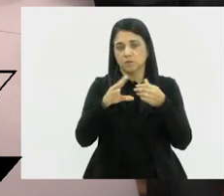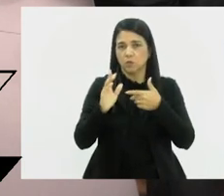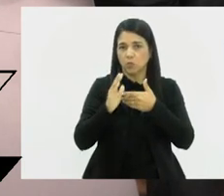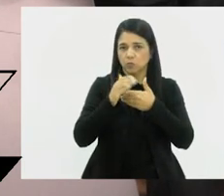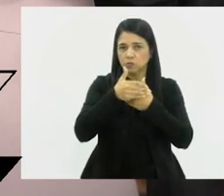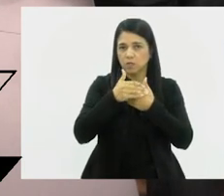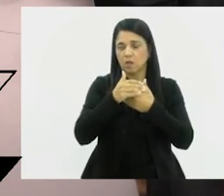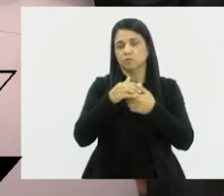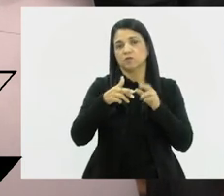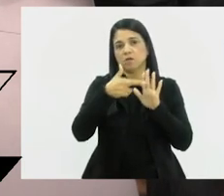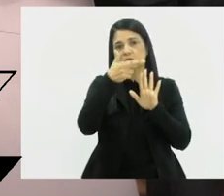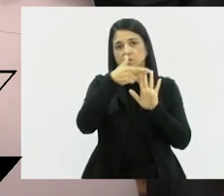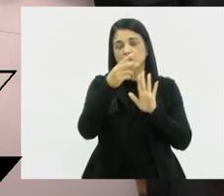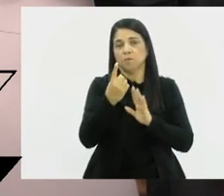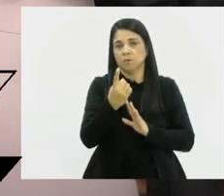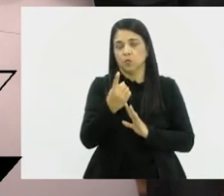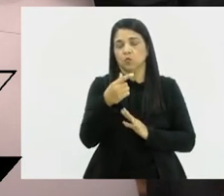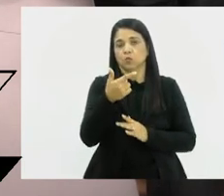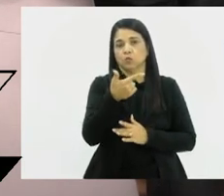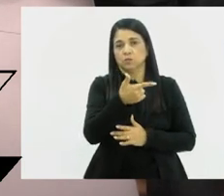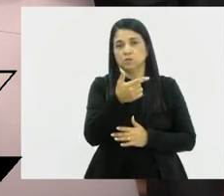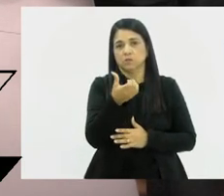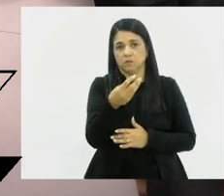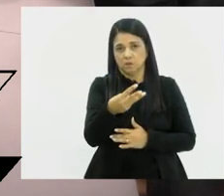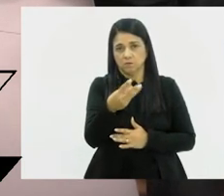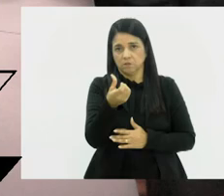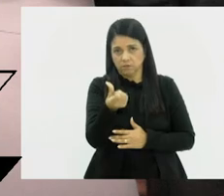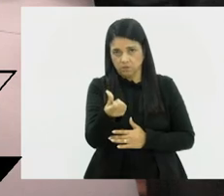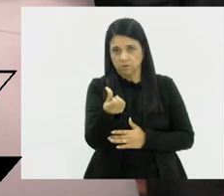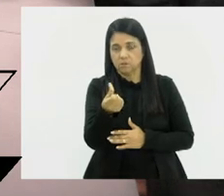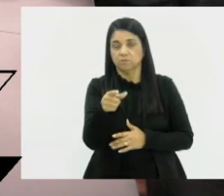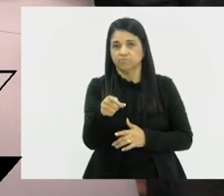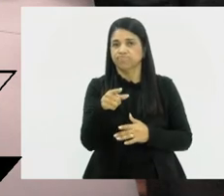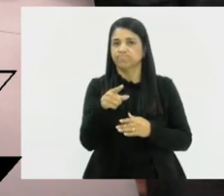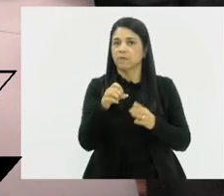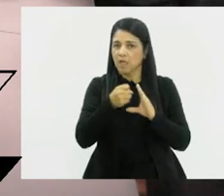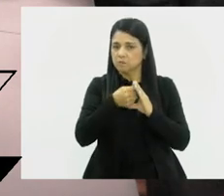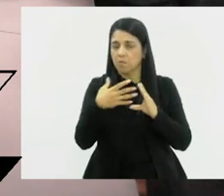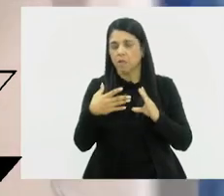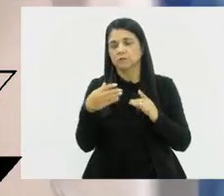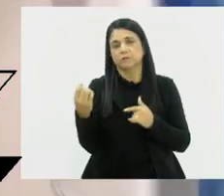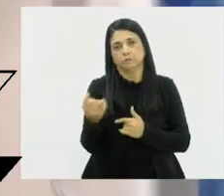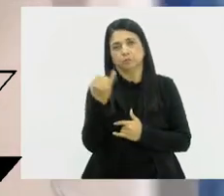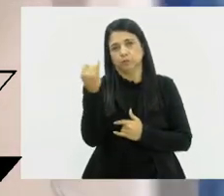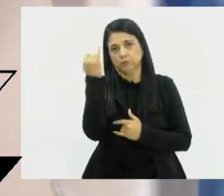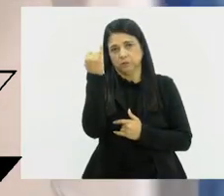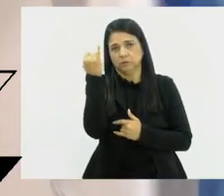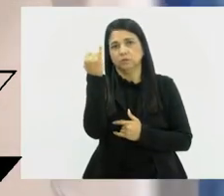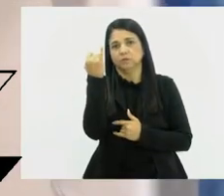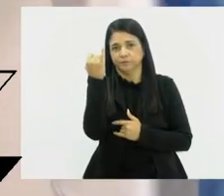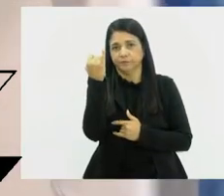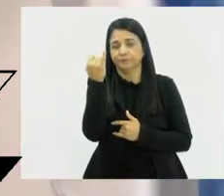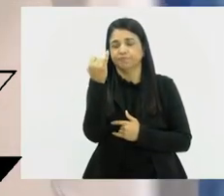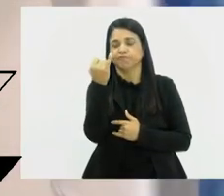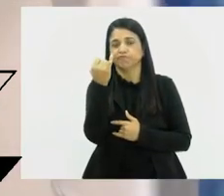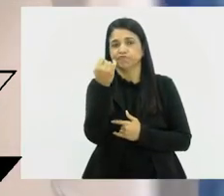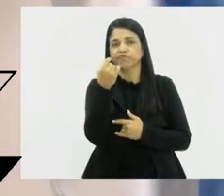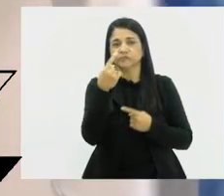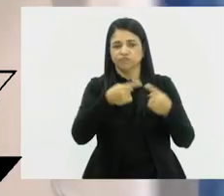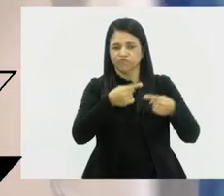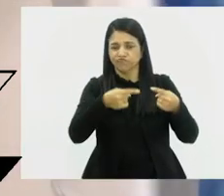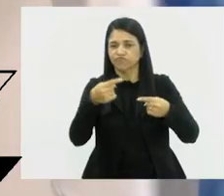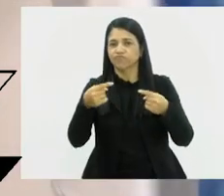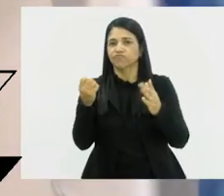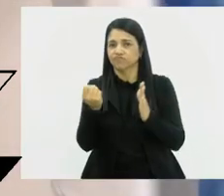exatos da resolução 1236. São aspectos importantes aqui para destacar do que foi discutido. Agradeço a